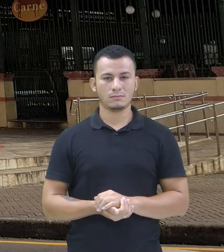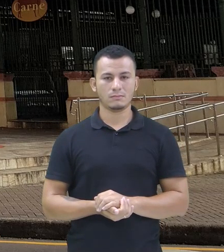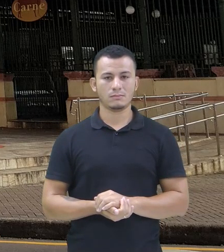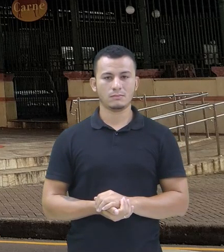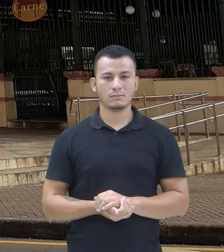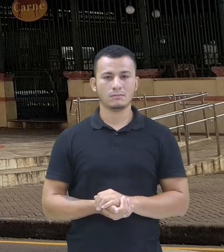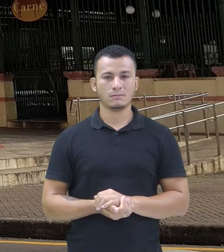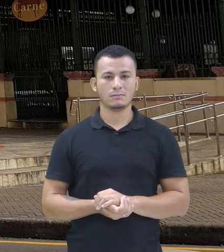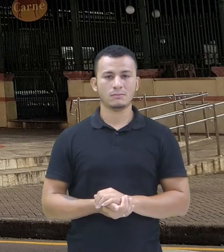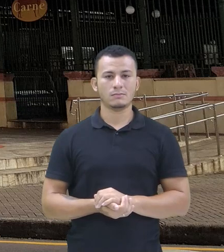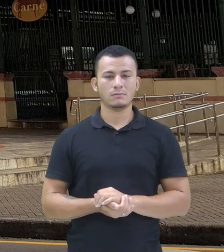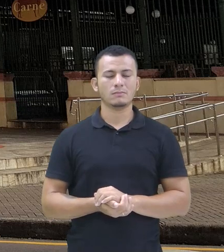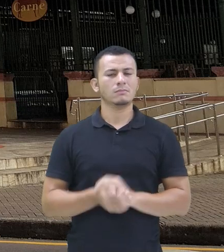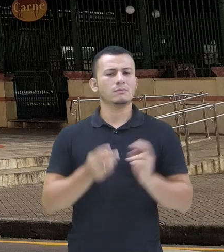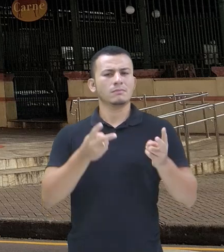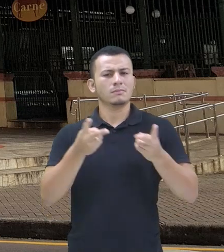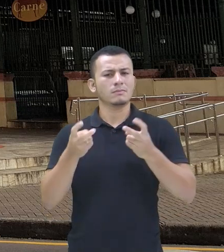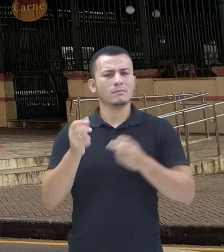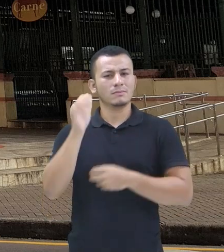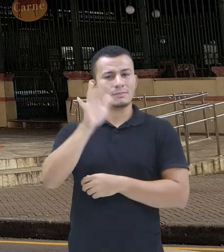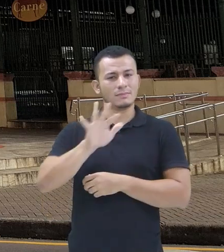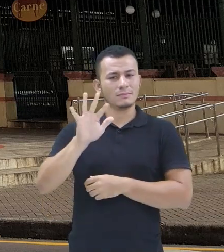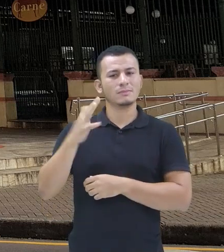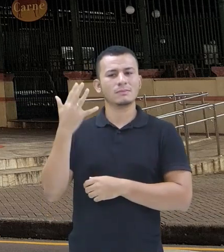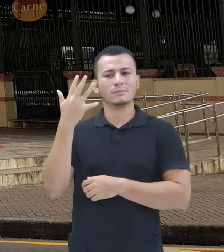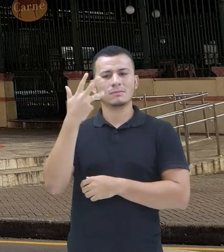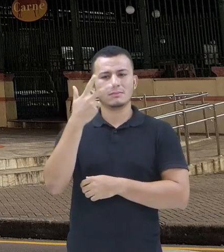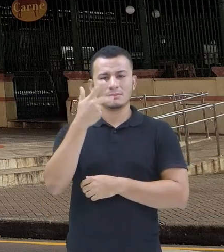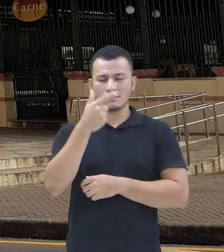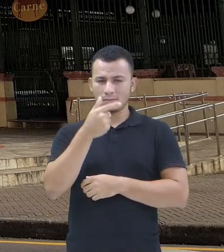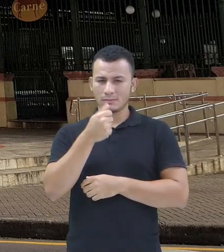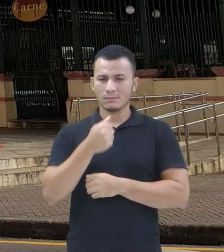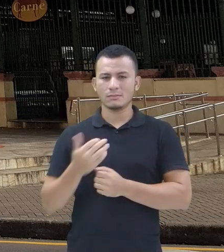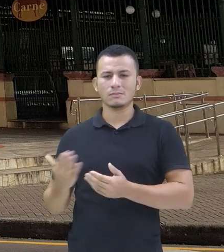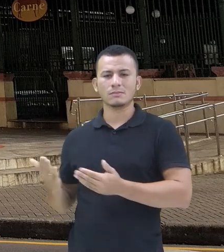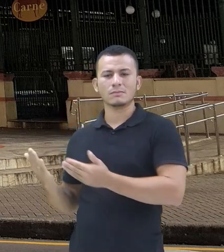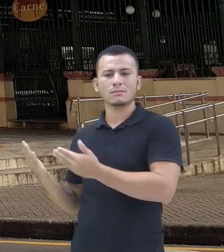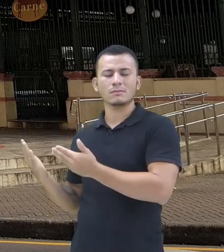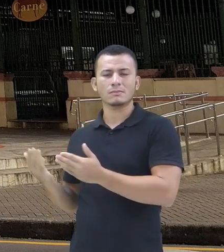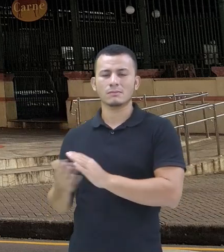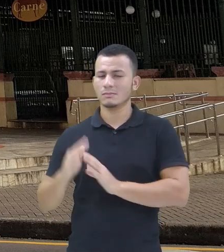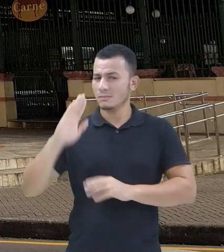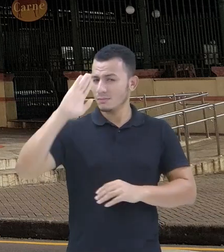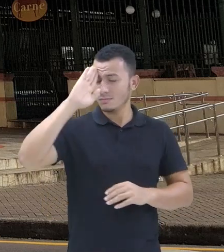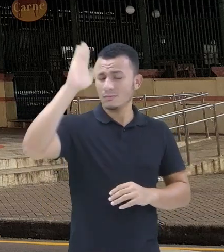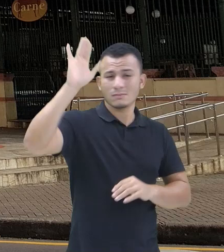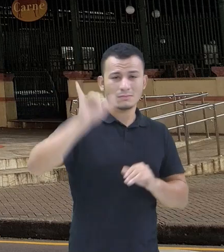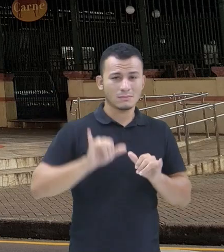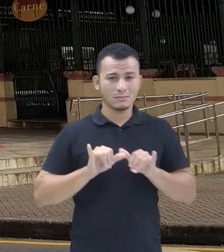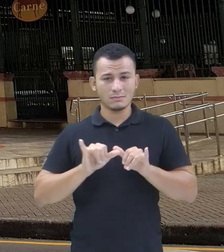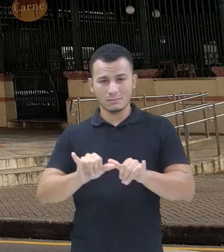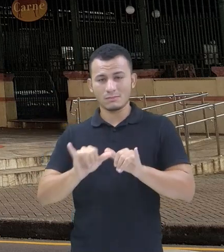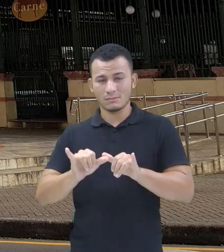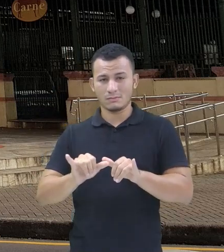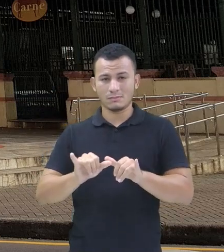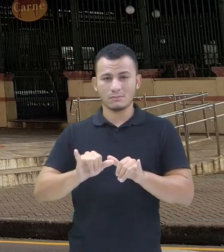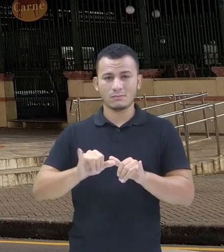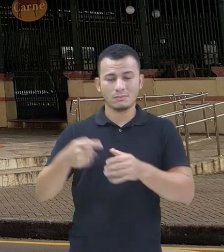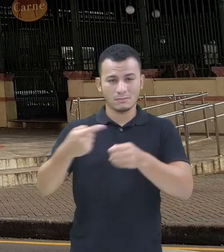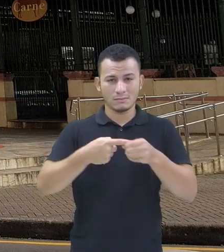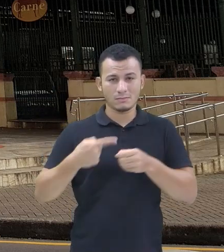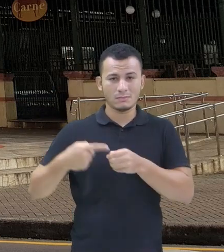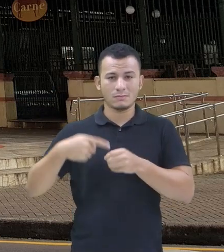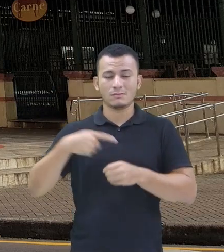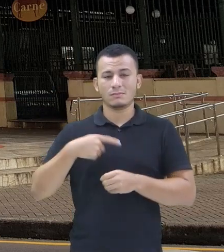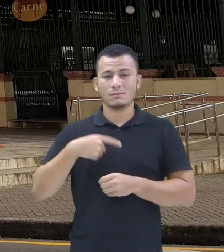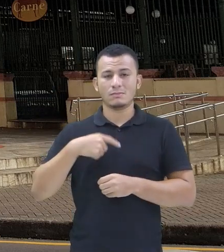Olha só que lindo, né? Observem aqui, né? Entre os principais mercados municipais